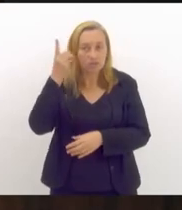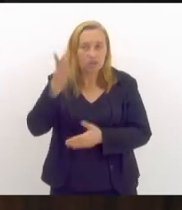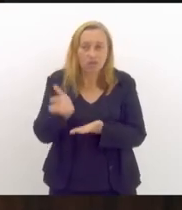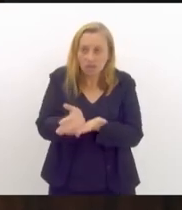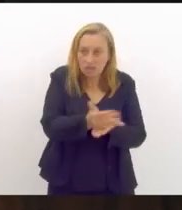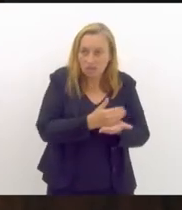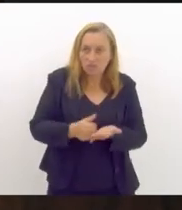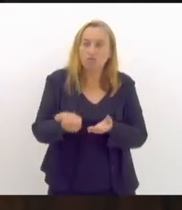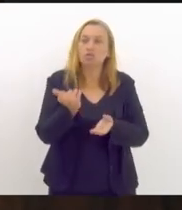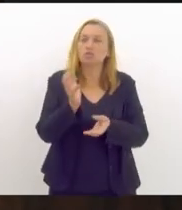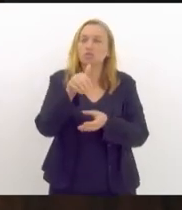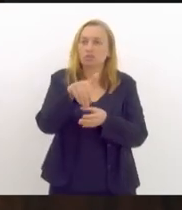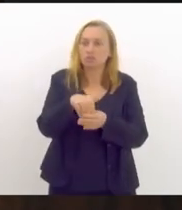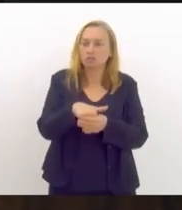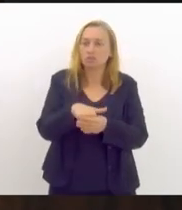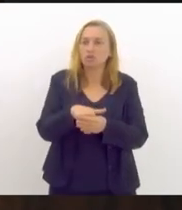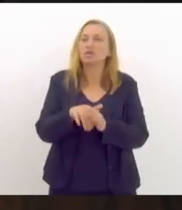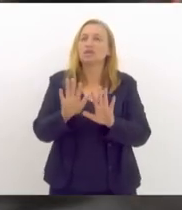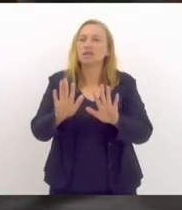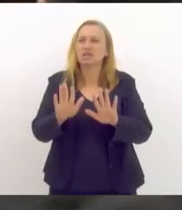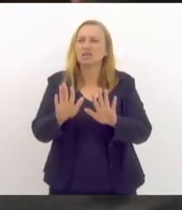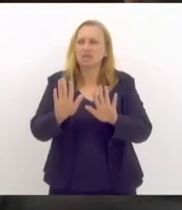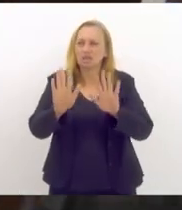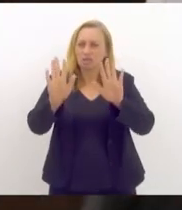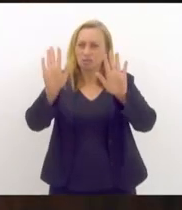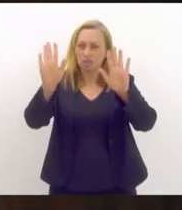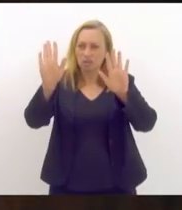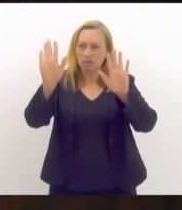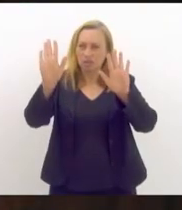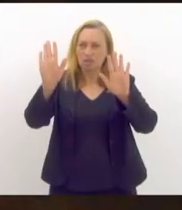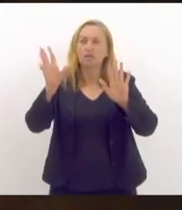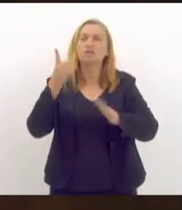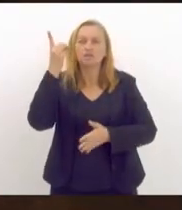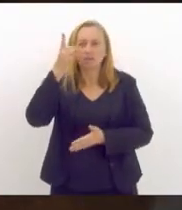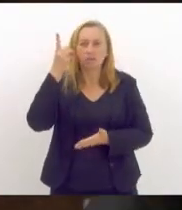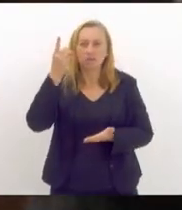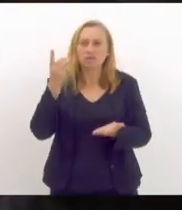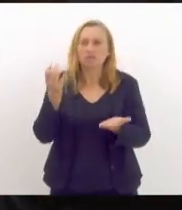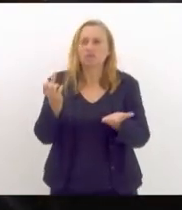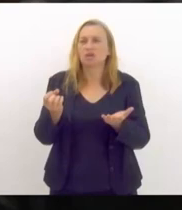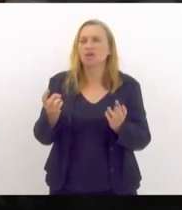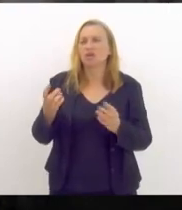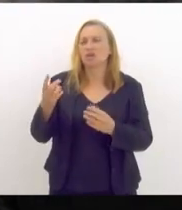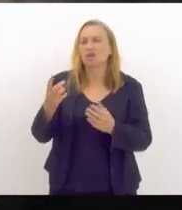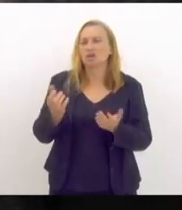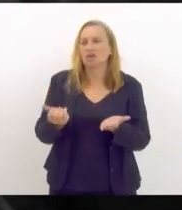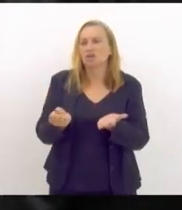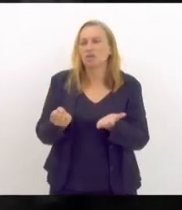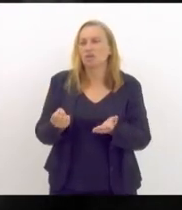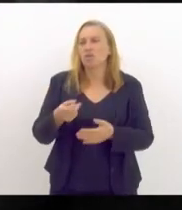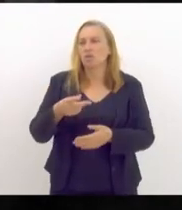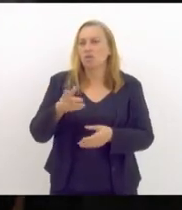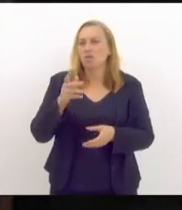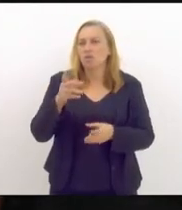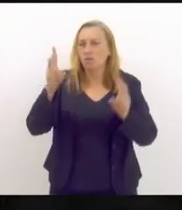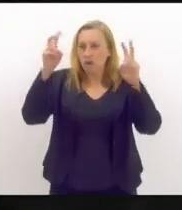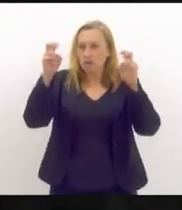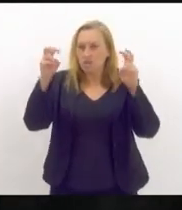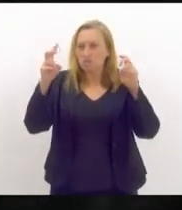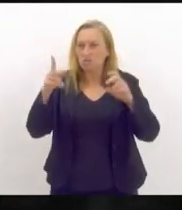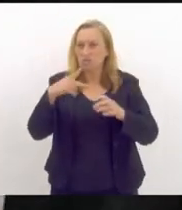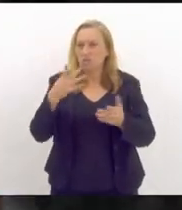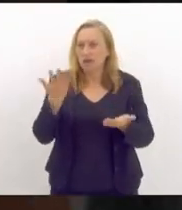já colhida abstenção o voto Samuel Malafaia vamos logo acabar com o assunto